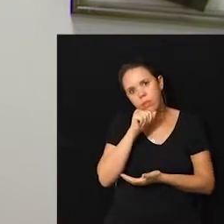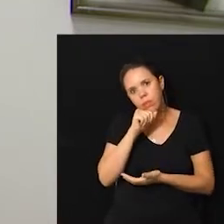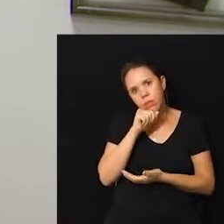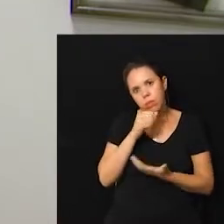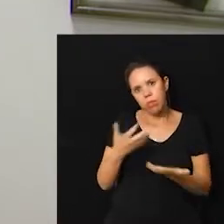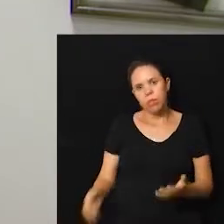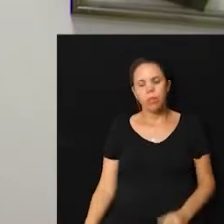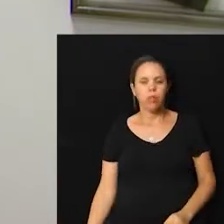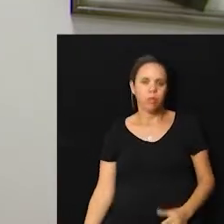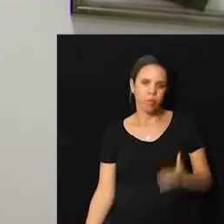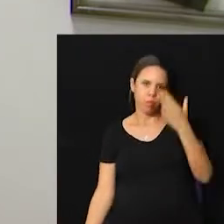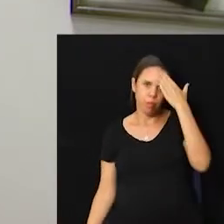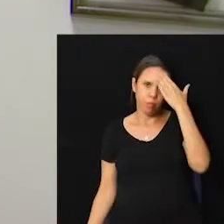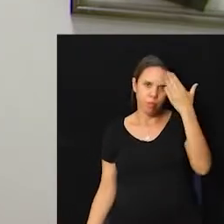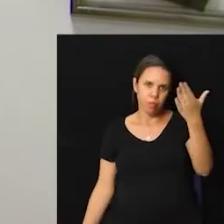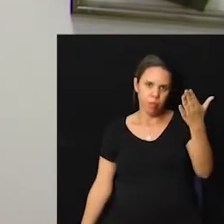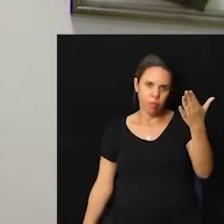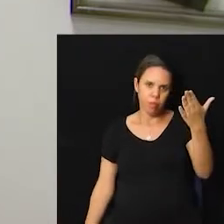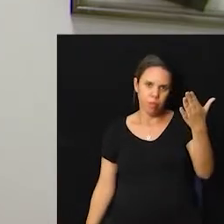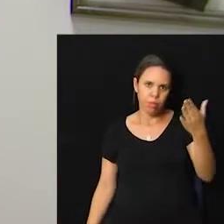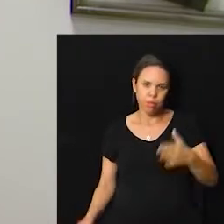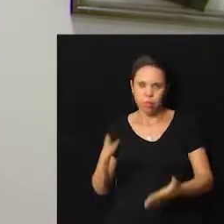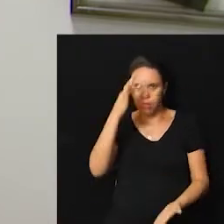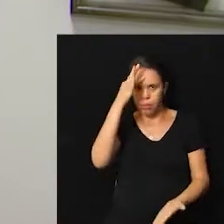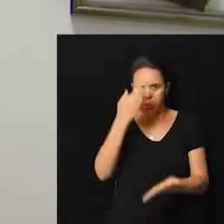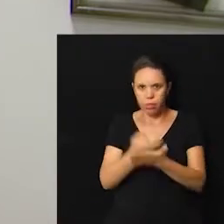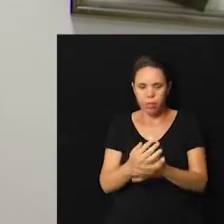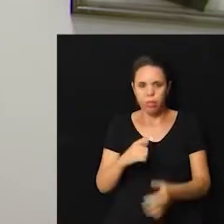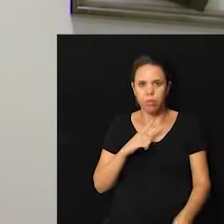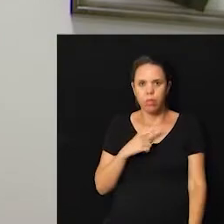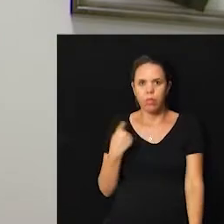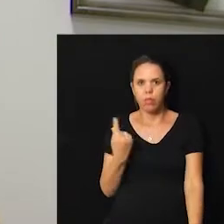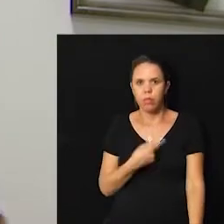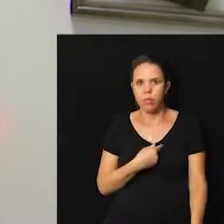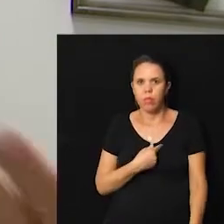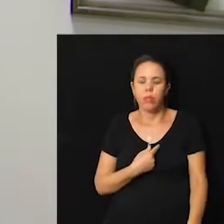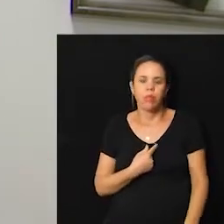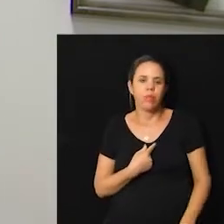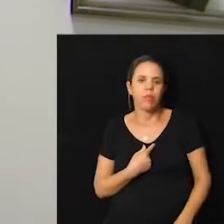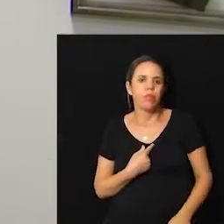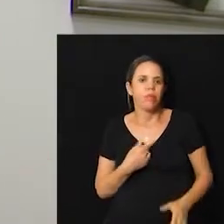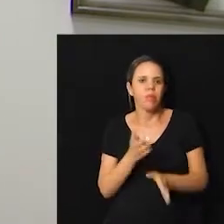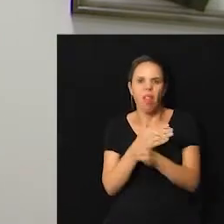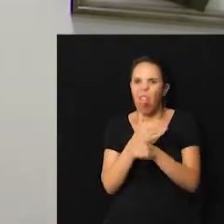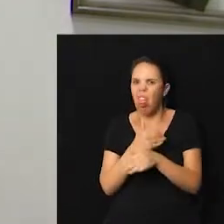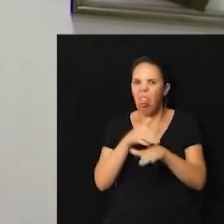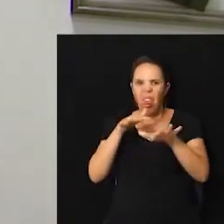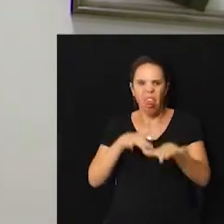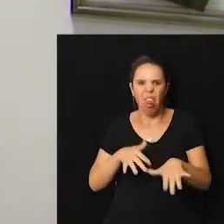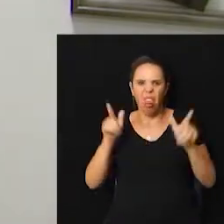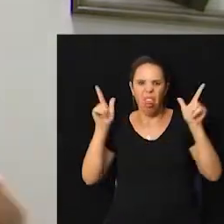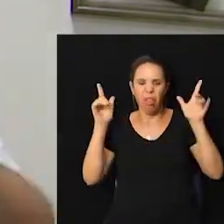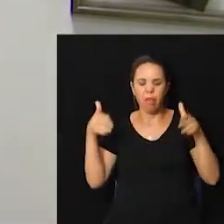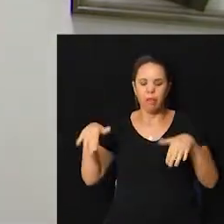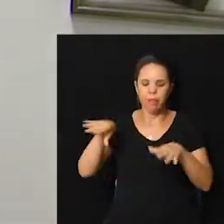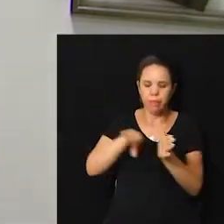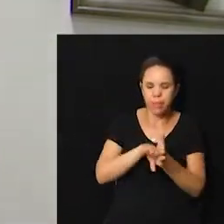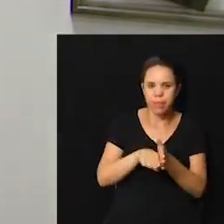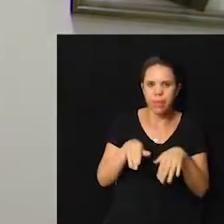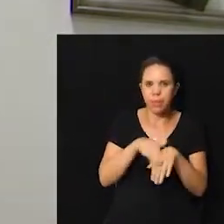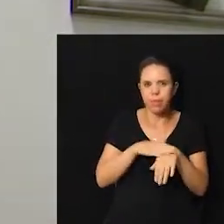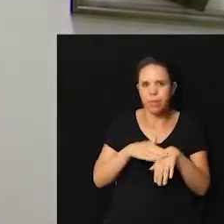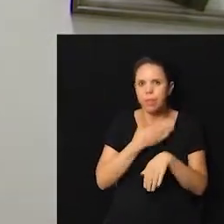Eu quero agradecer a confiança que eles tiveram em nós, não foram fazer bagunça na rua, vieram